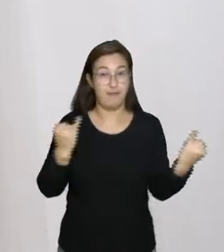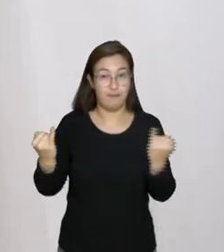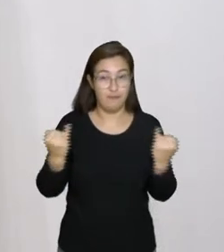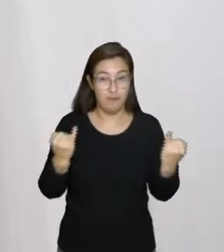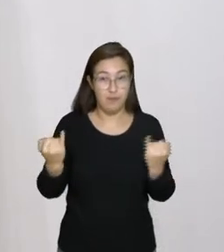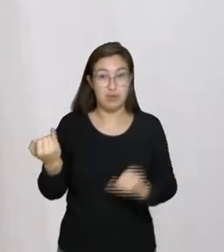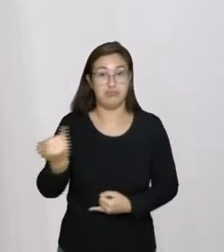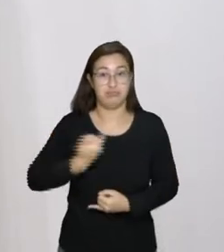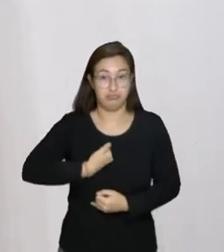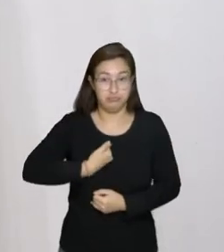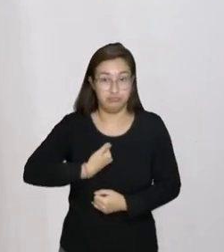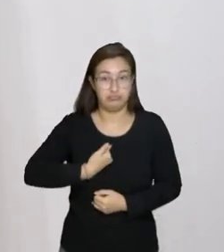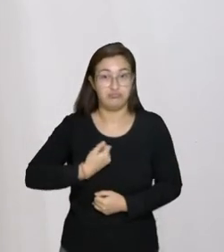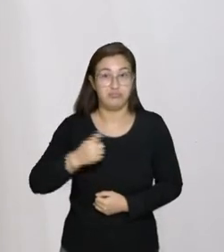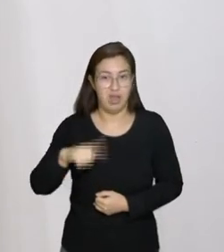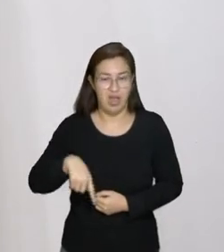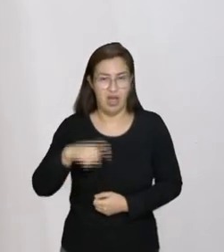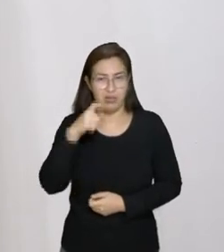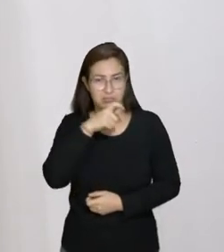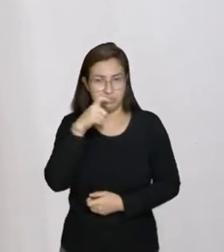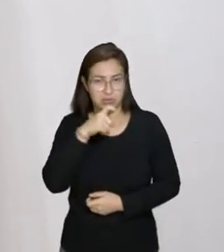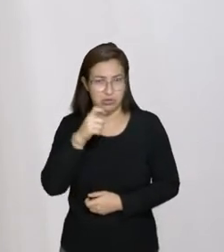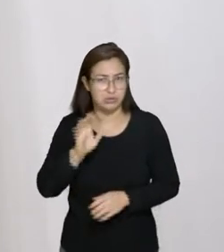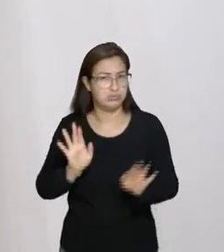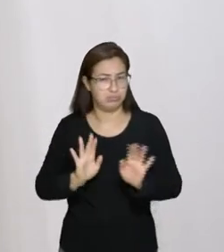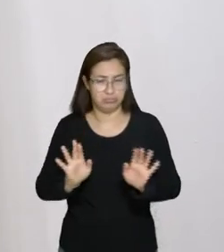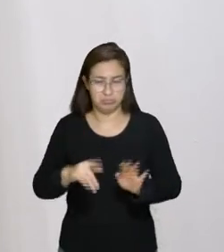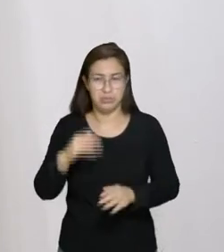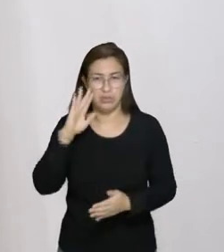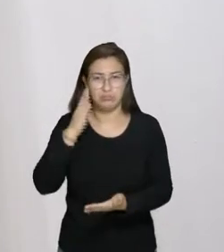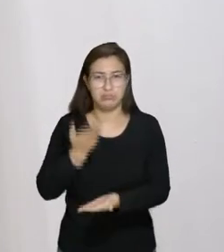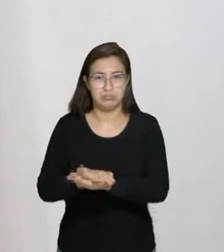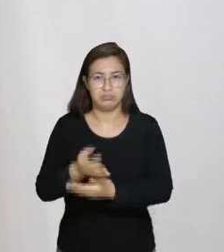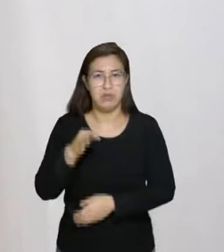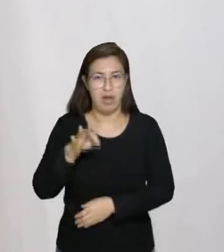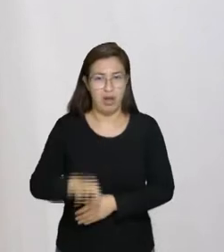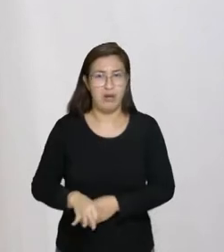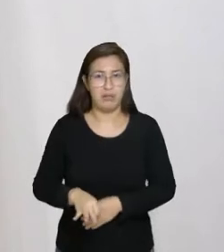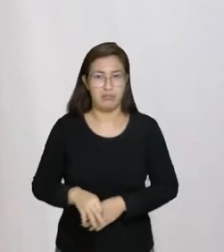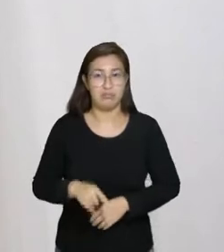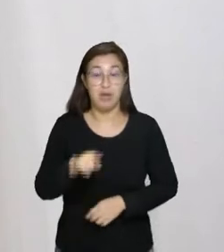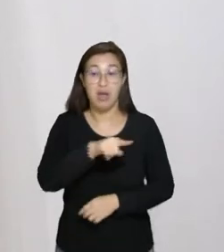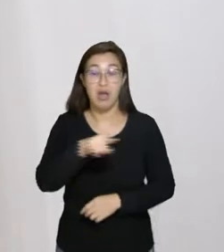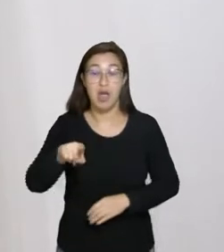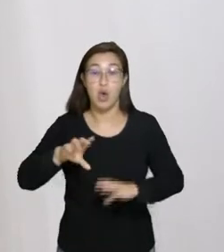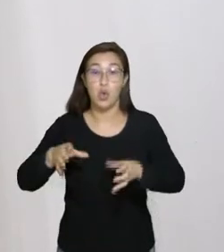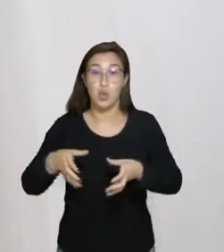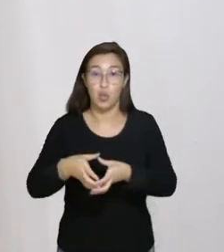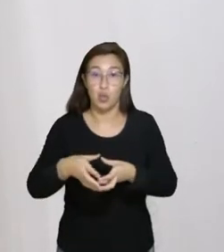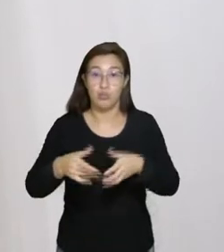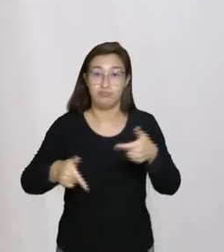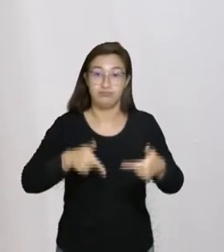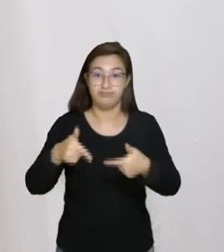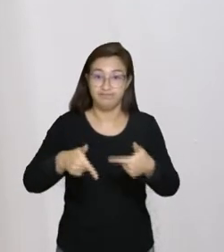é de duvidar, não. Ela é dos próprios funcionários de